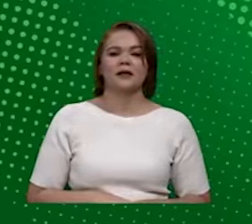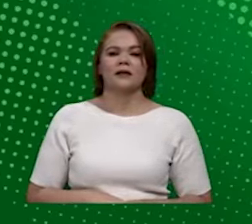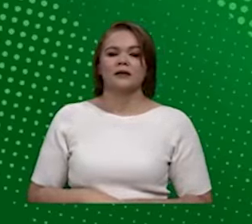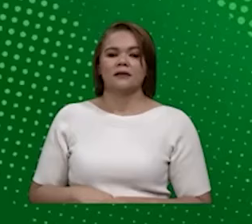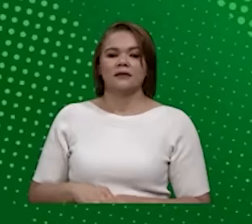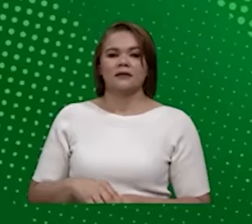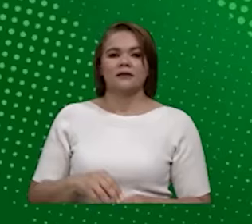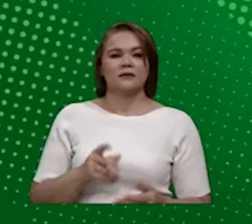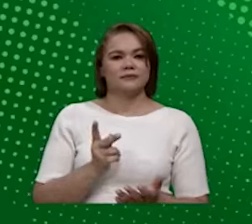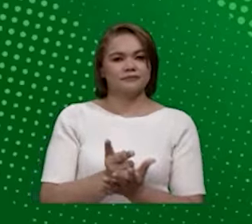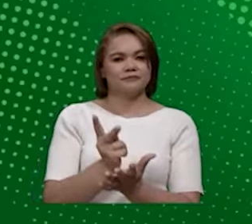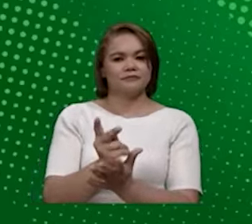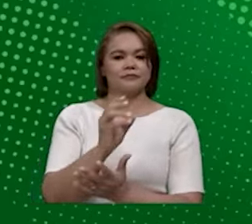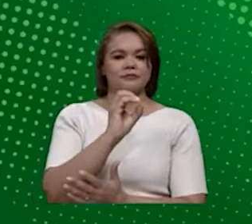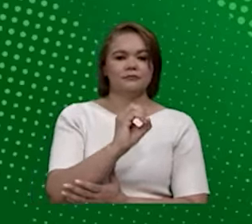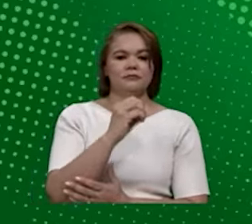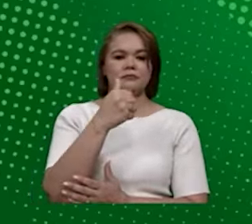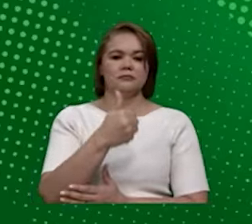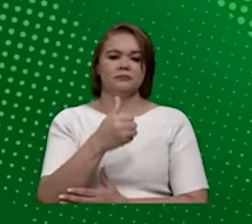legal. Sigo aqui com